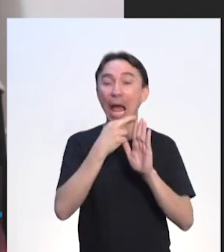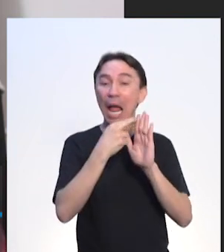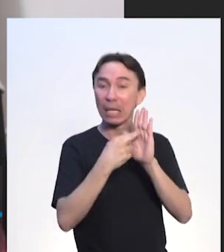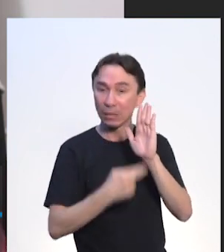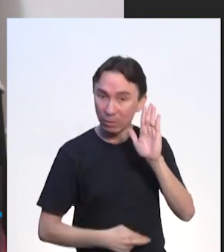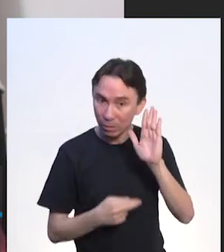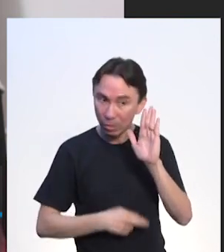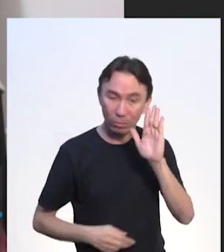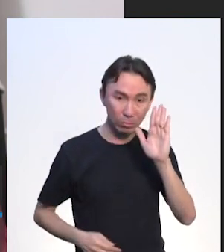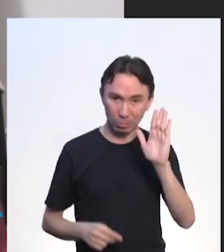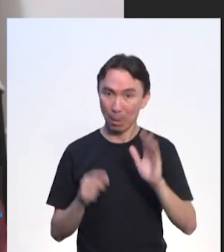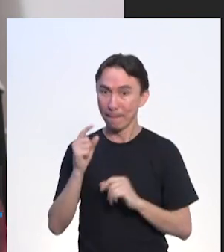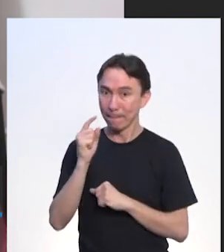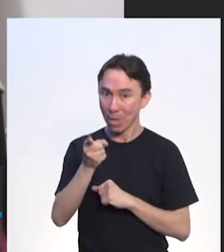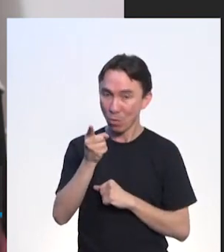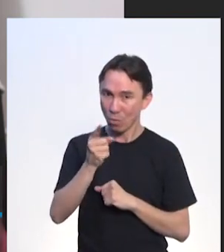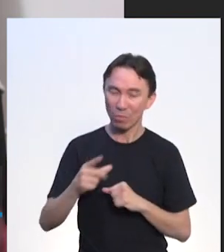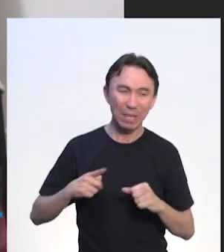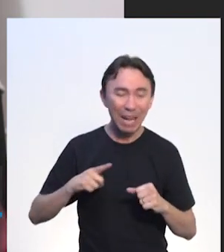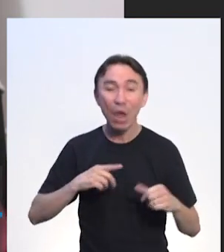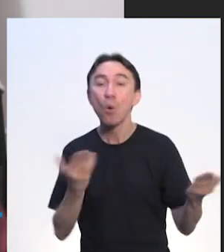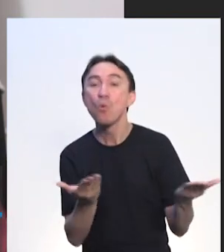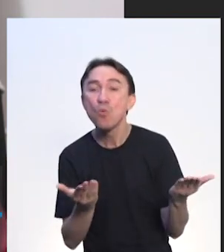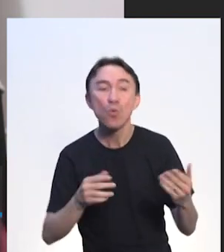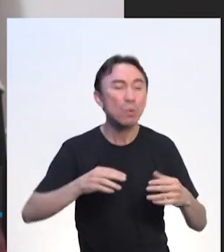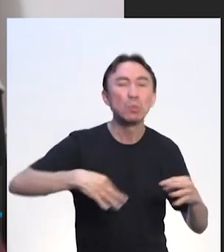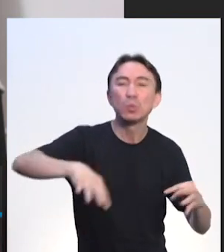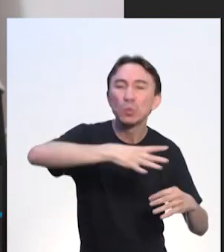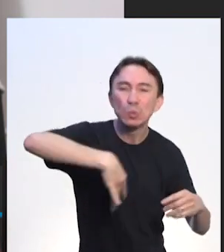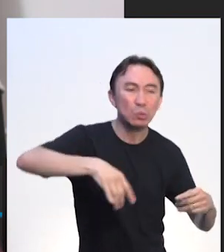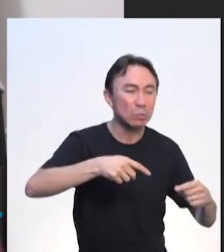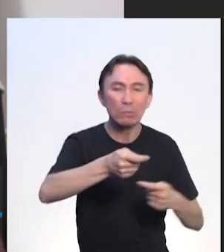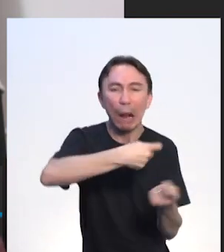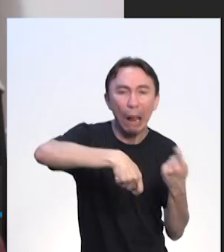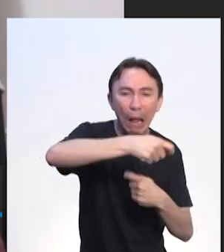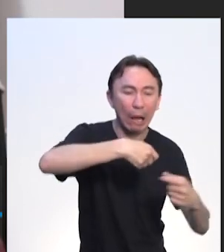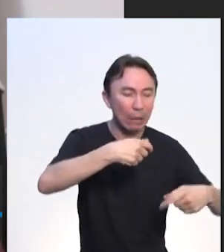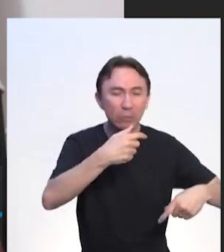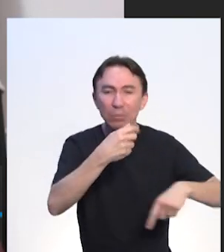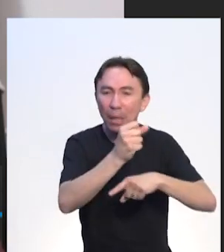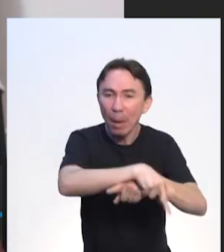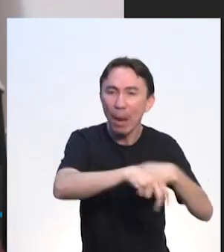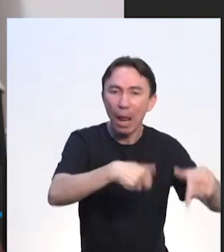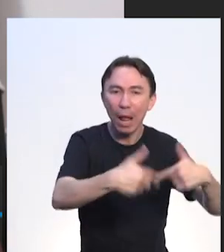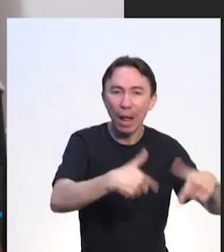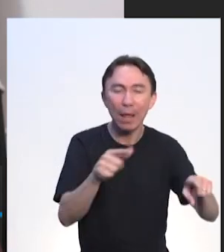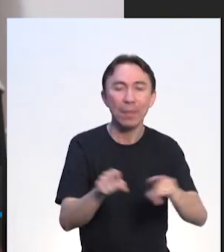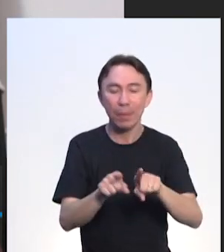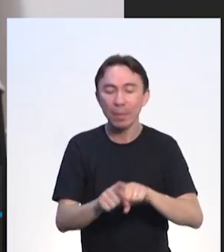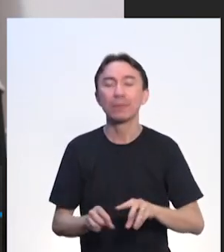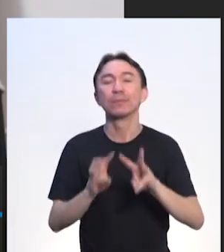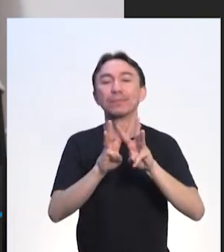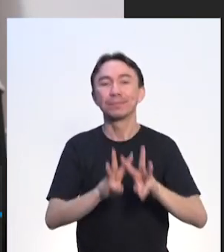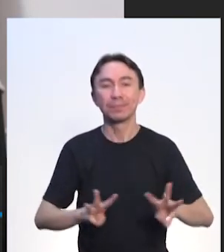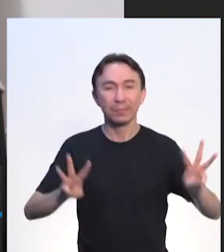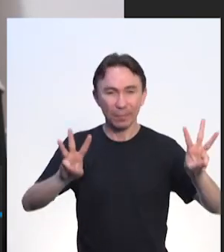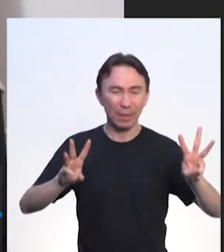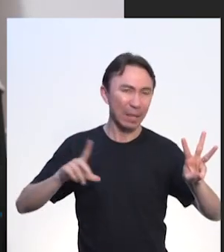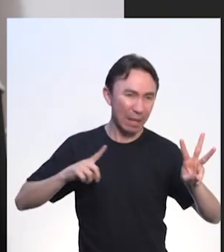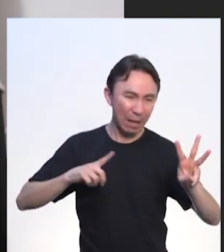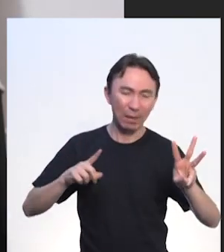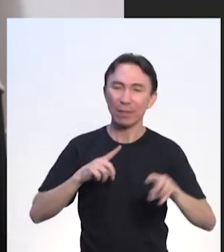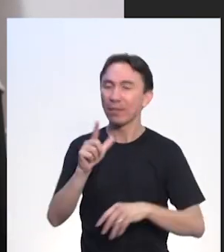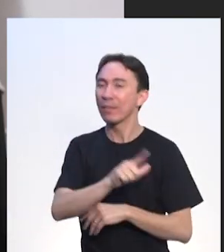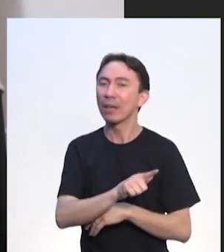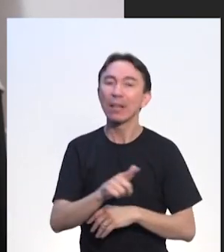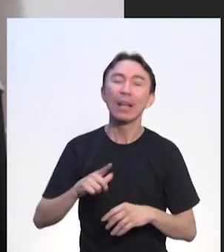do mercado de trabalho e também sobre um site que é o blog Sociologia e fala sobre o trabalho,